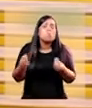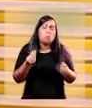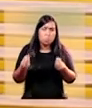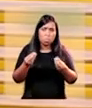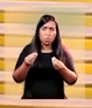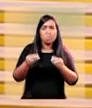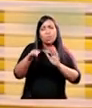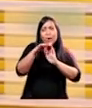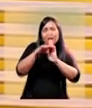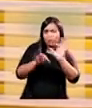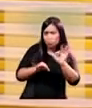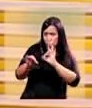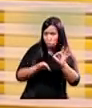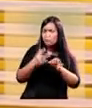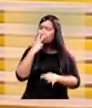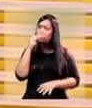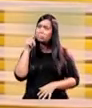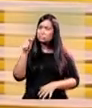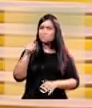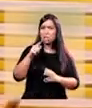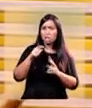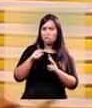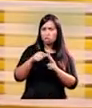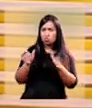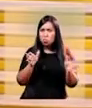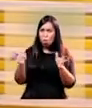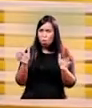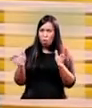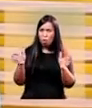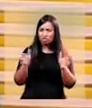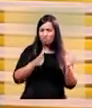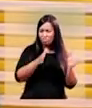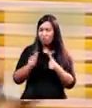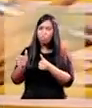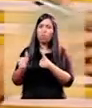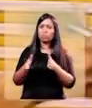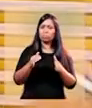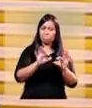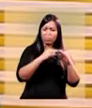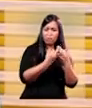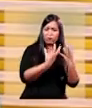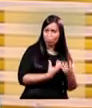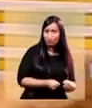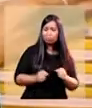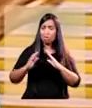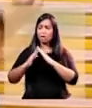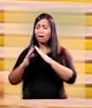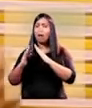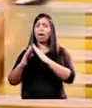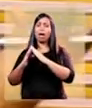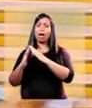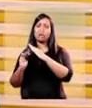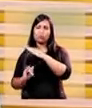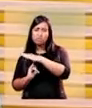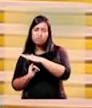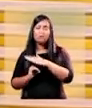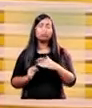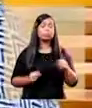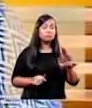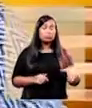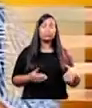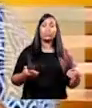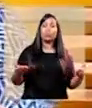melhor como é que funciona esse projeto. Parece que vocês trabalham em duas vertentes, famílias acolhedoras, casas-lares. Como é que funciona